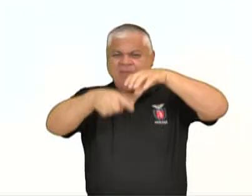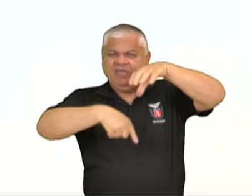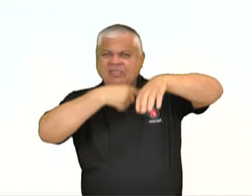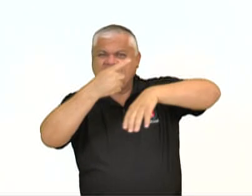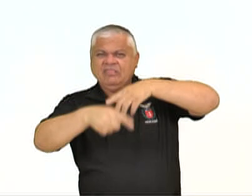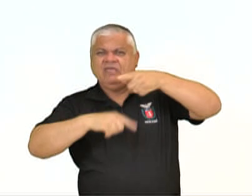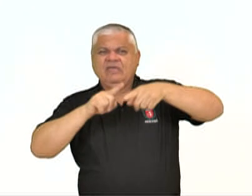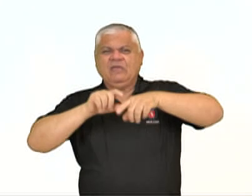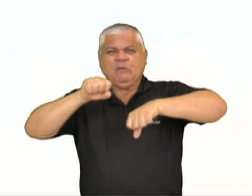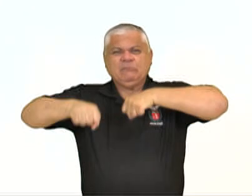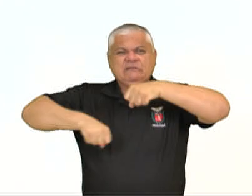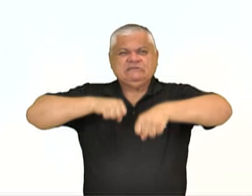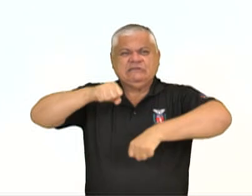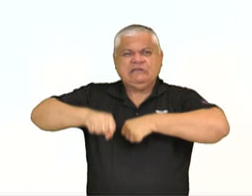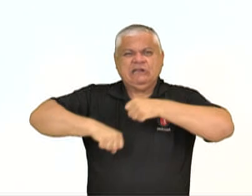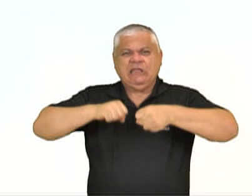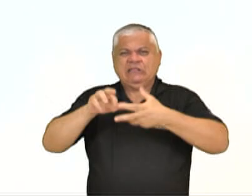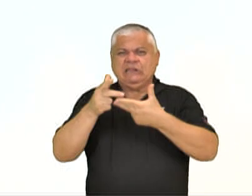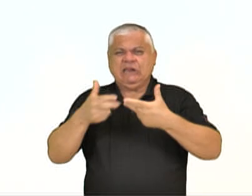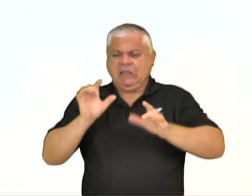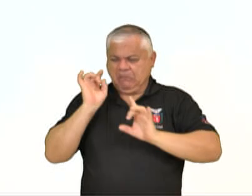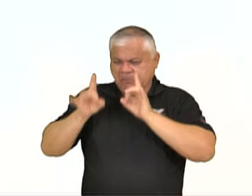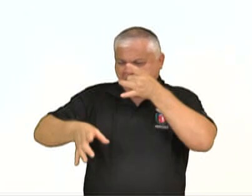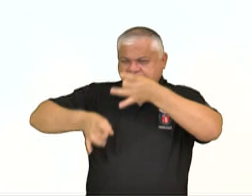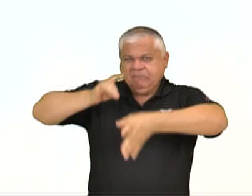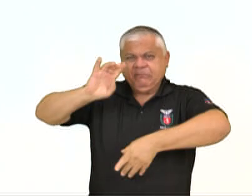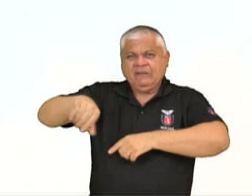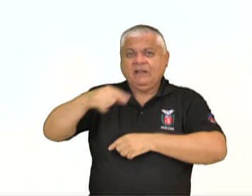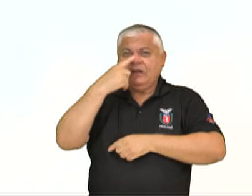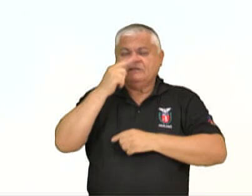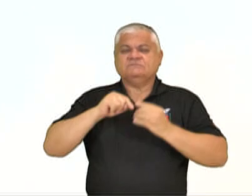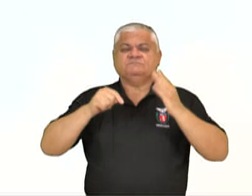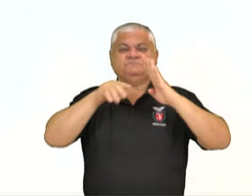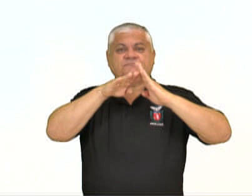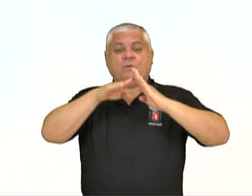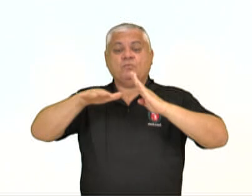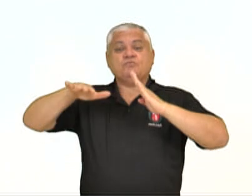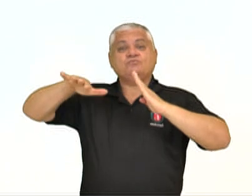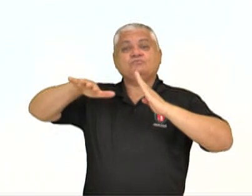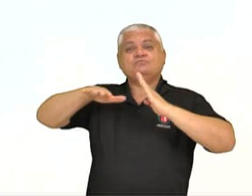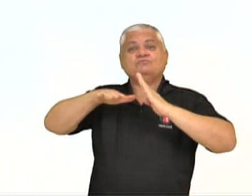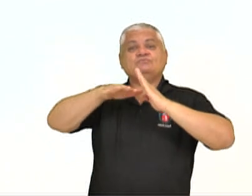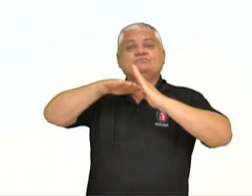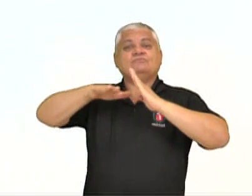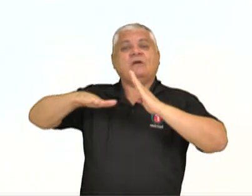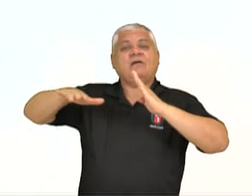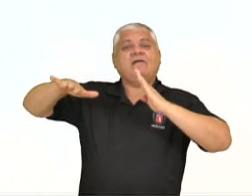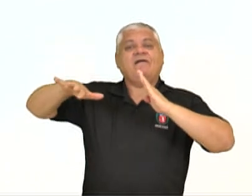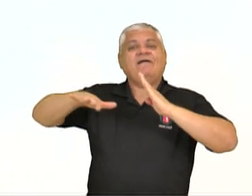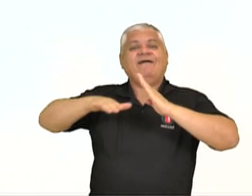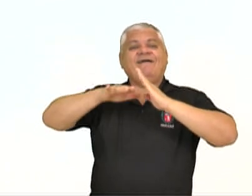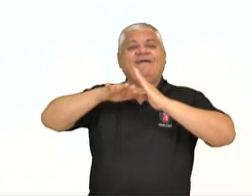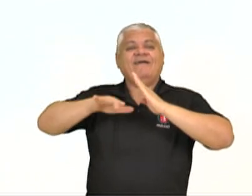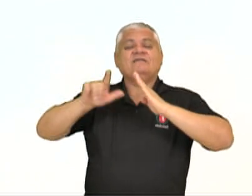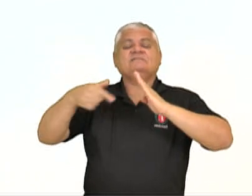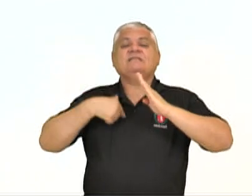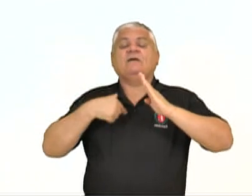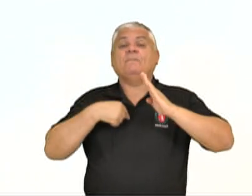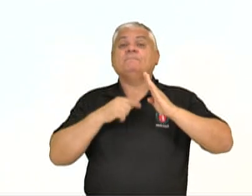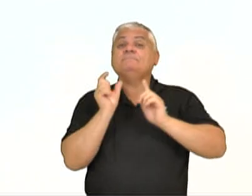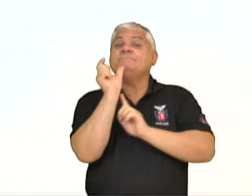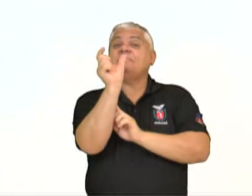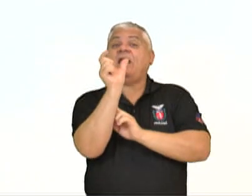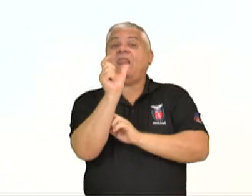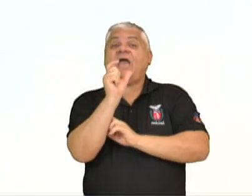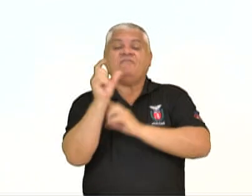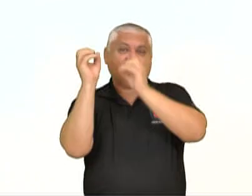de bicicleta, né? Vários lixos ali. E como elementos da linguagem verbal, as palavras